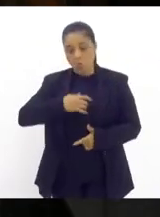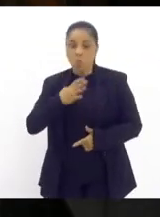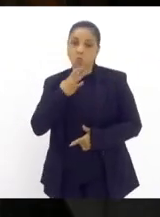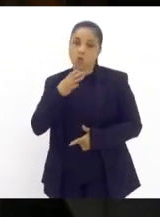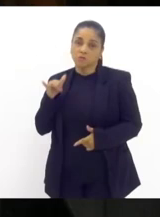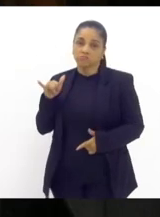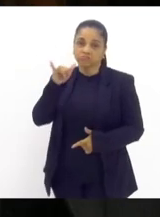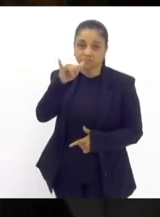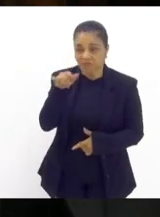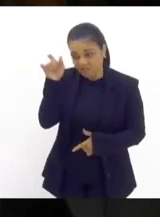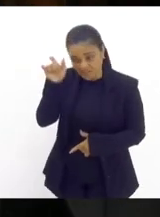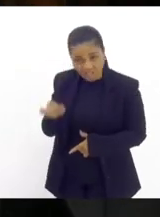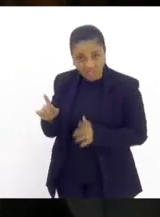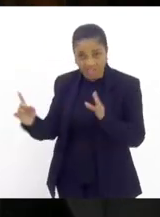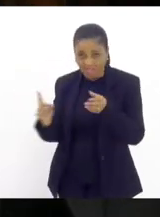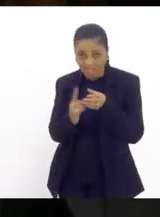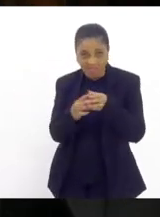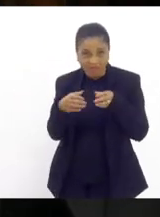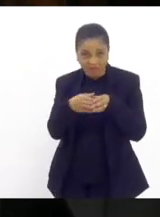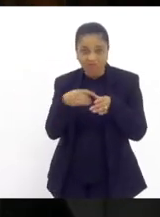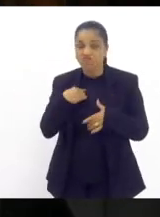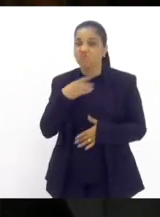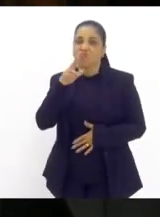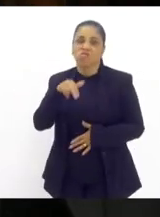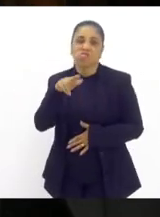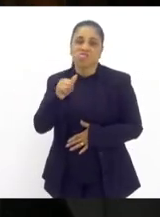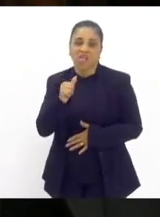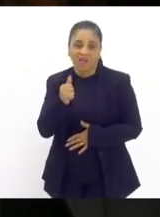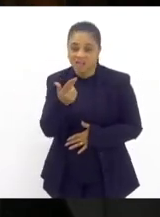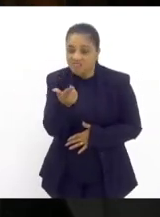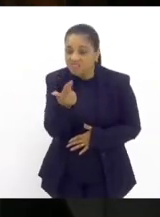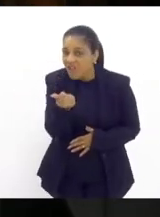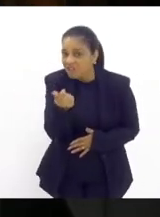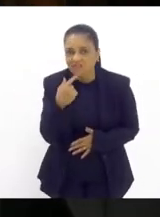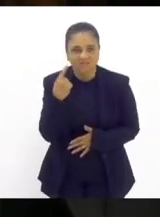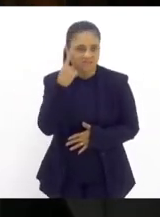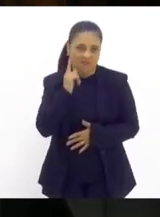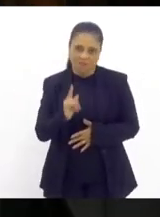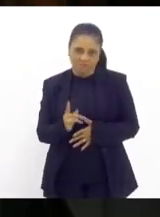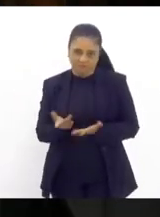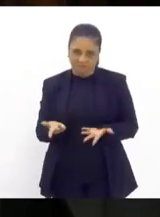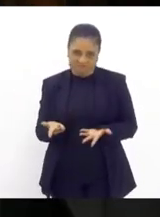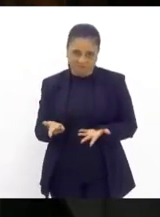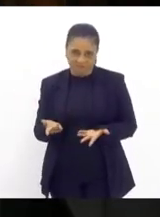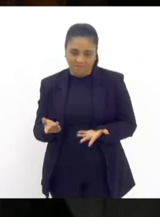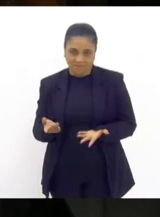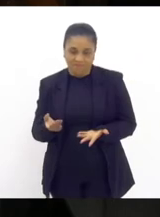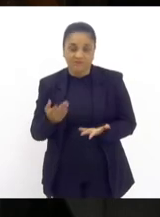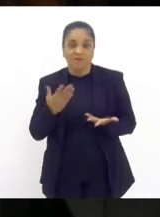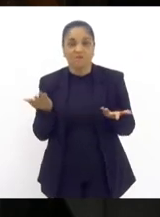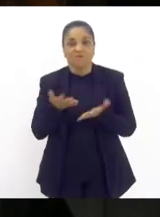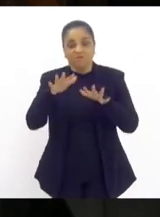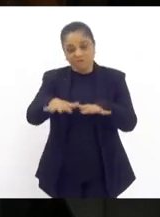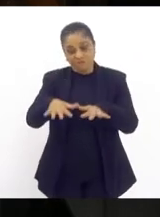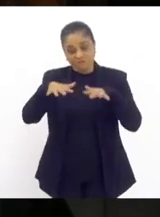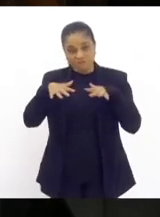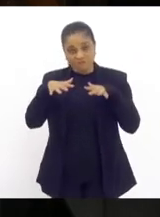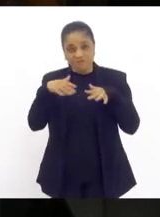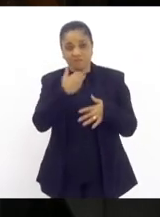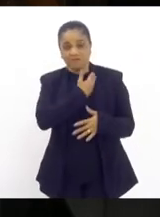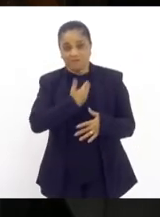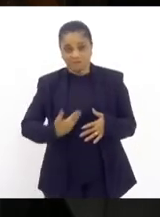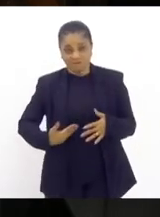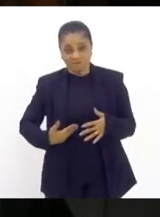nada então a senhora Presidente por isso tivemos uma audiência pública tão